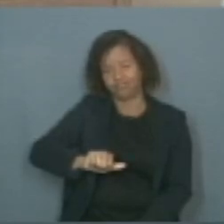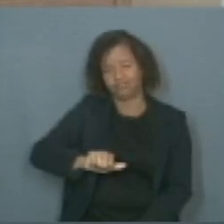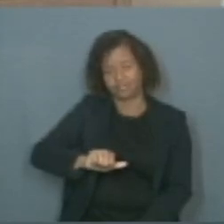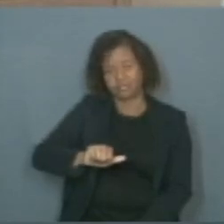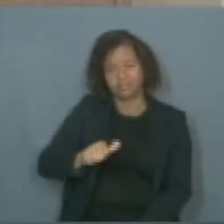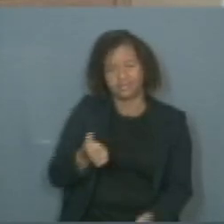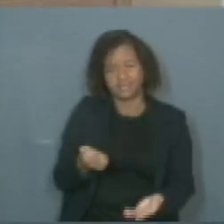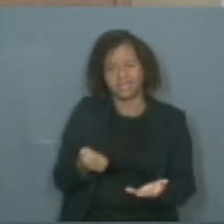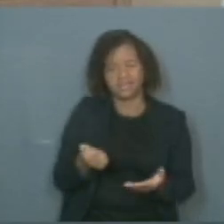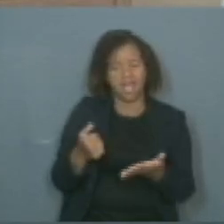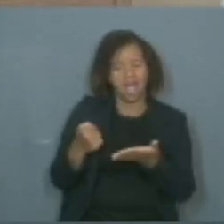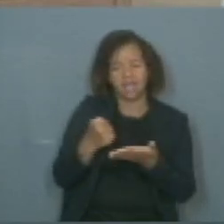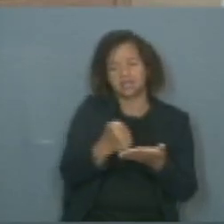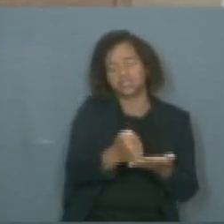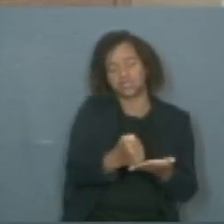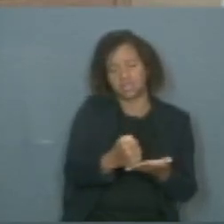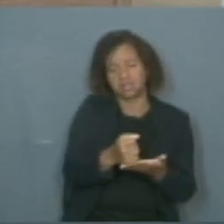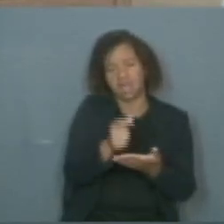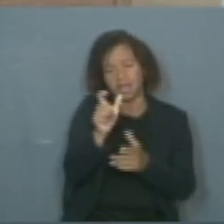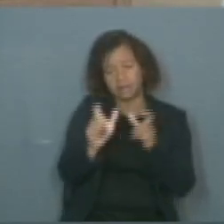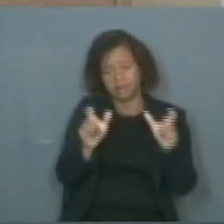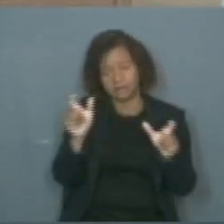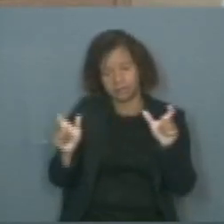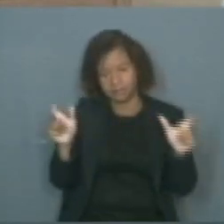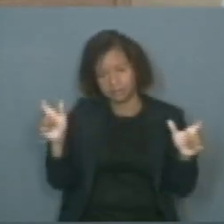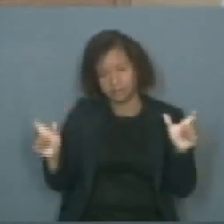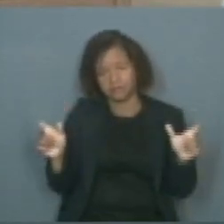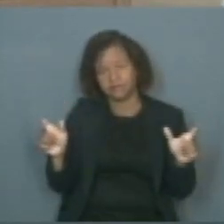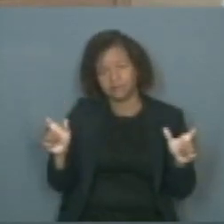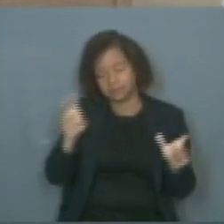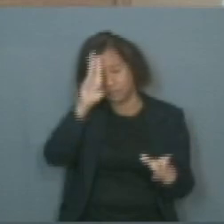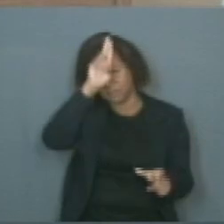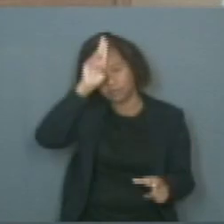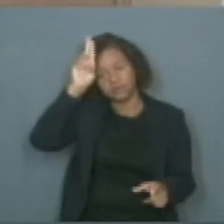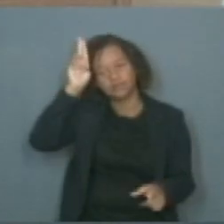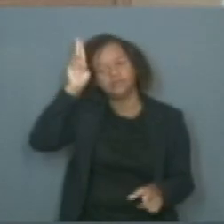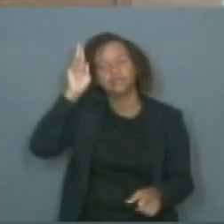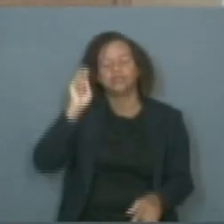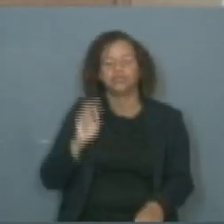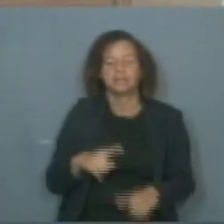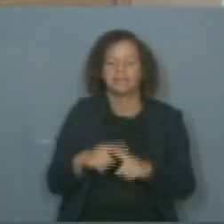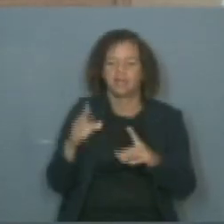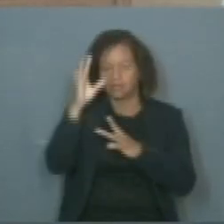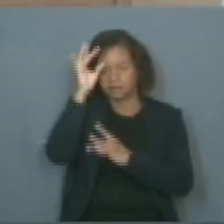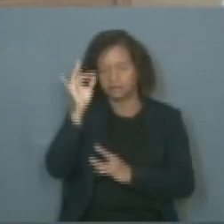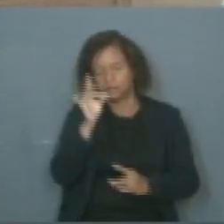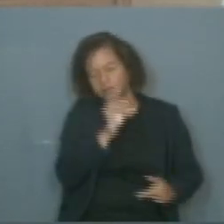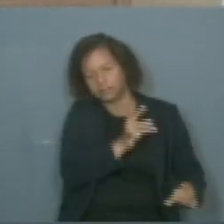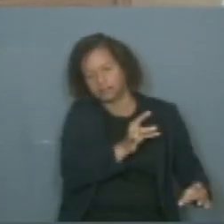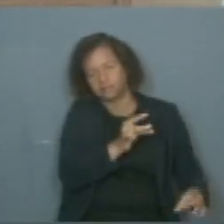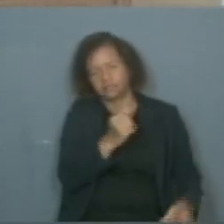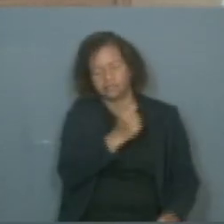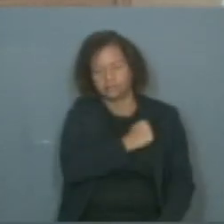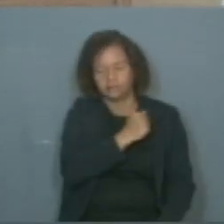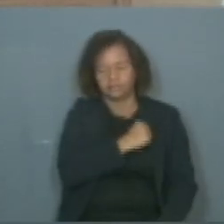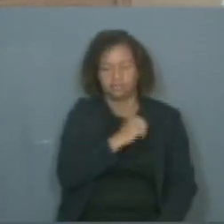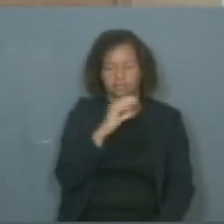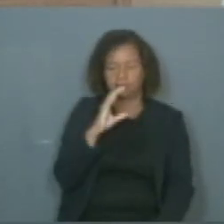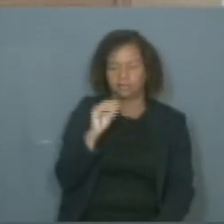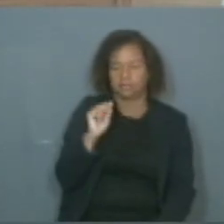de assistência a esses usuários. Mas eu passo a palavra para a companheira